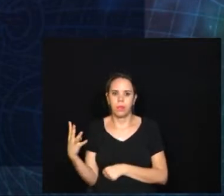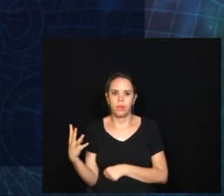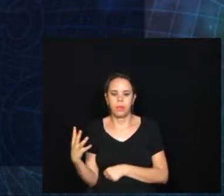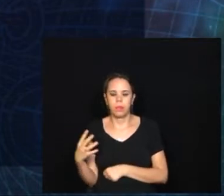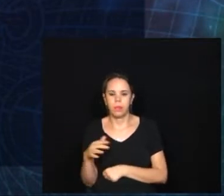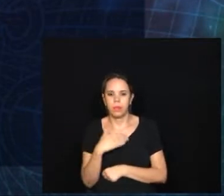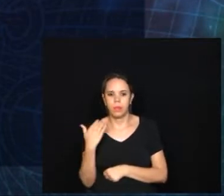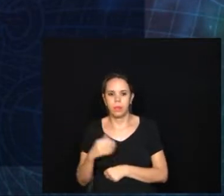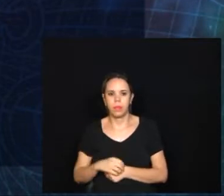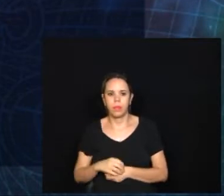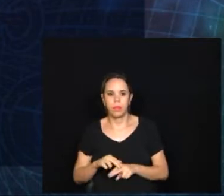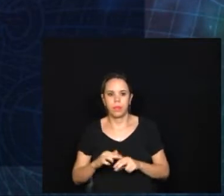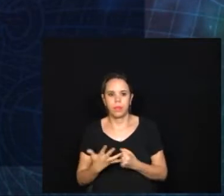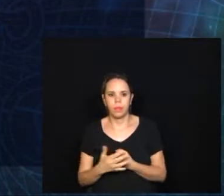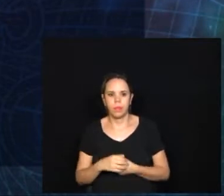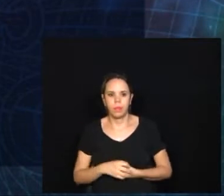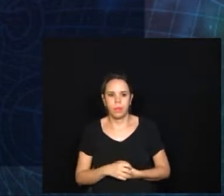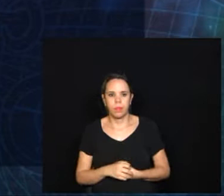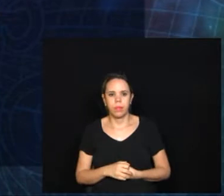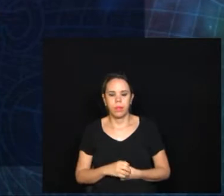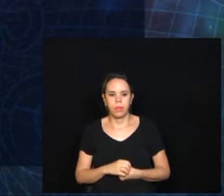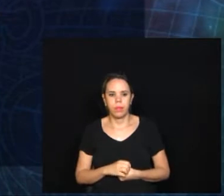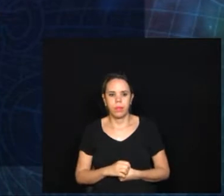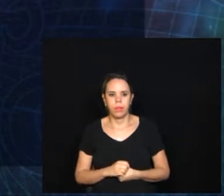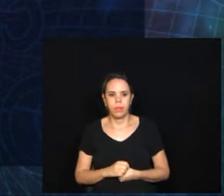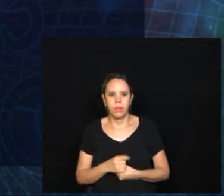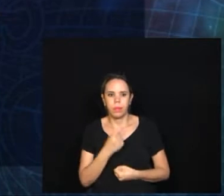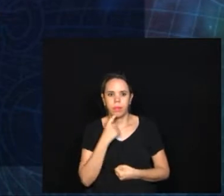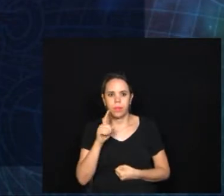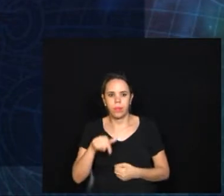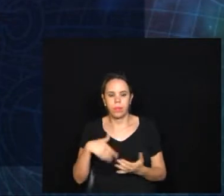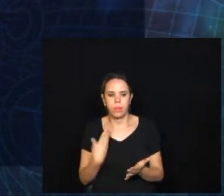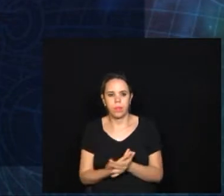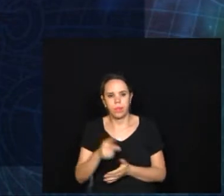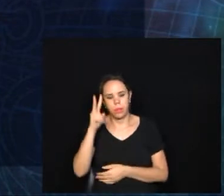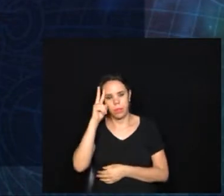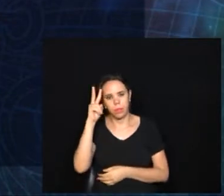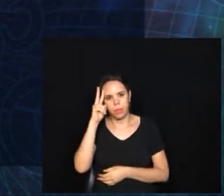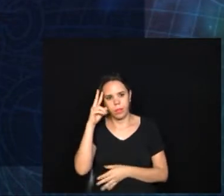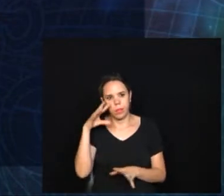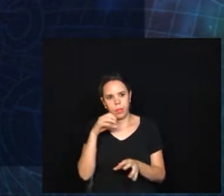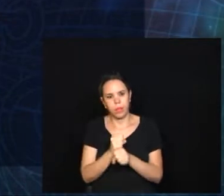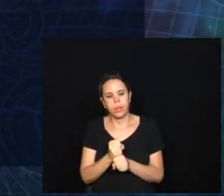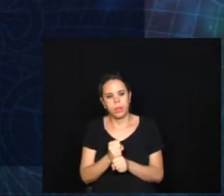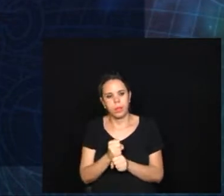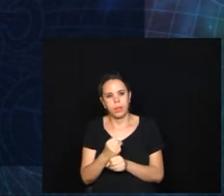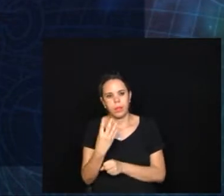11.184 mortes devido à Covid-19 e Campinas, até esta segunda-feira, somava